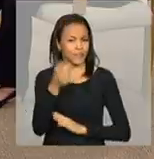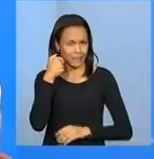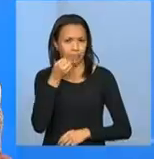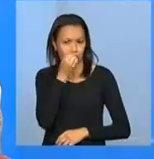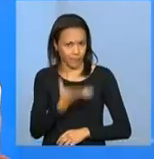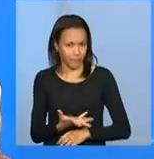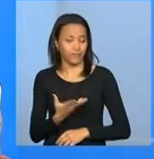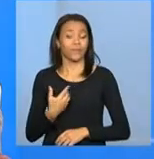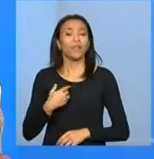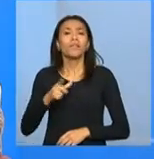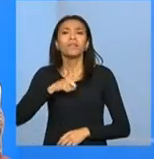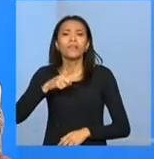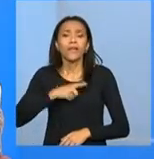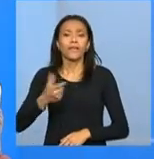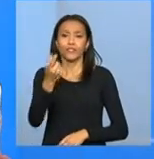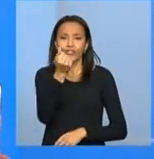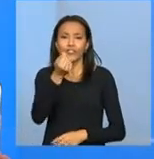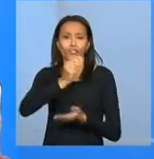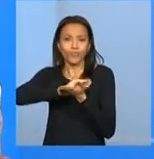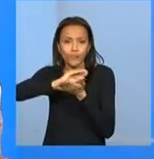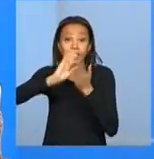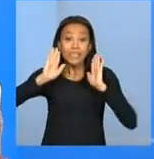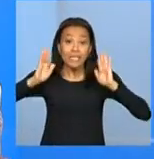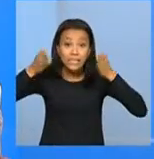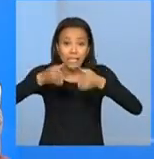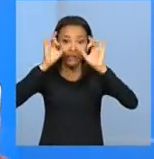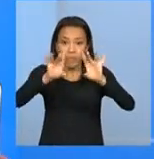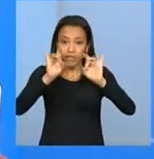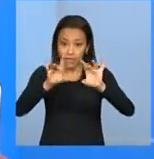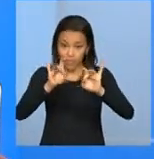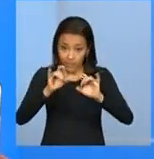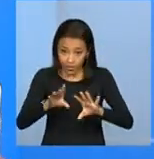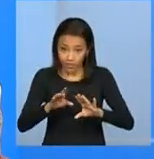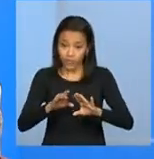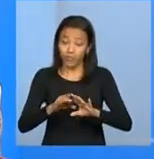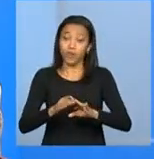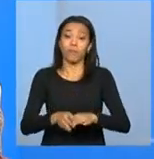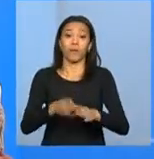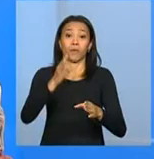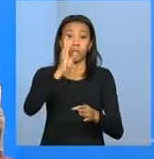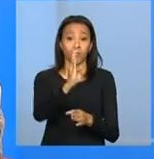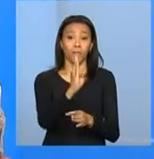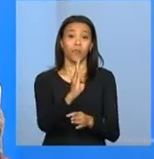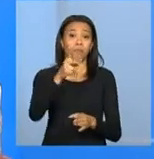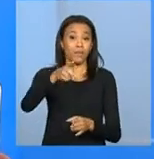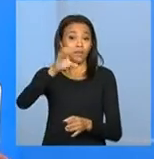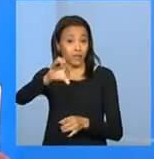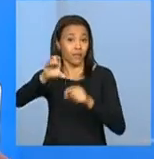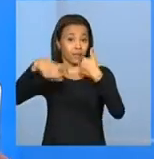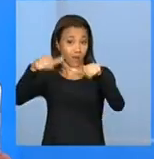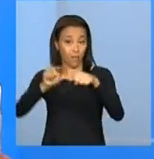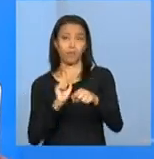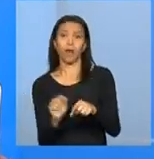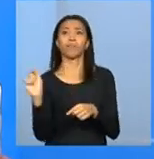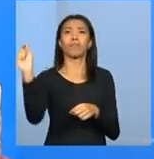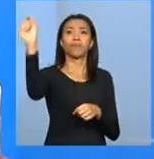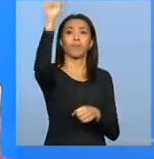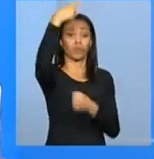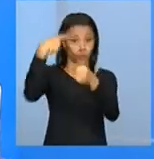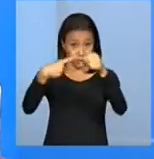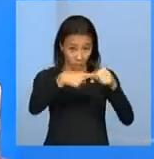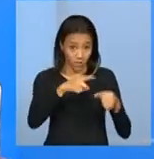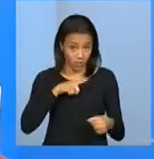Existe recurso financeiro específico para a implementação do BPC Trabalho nos municípios?